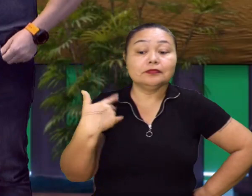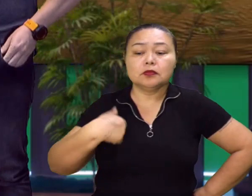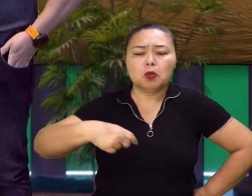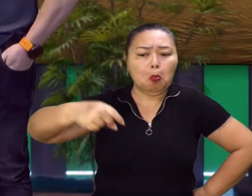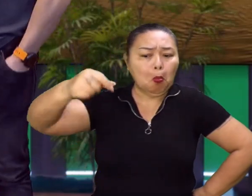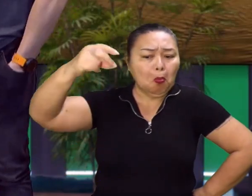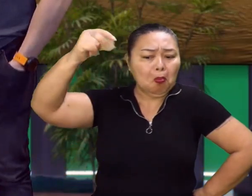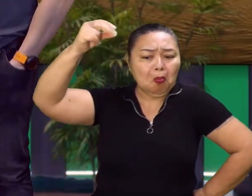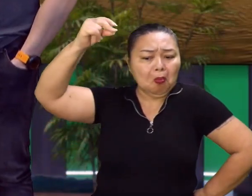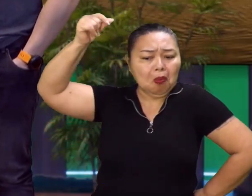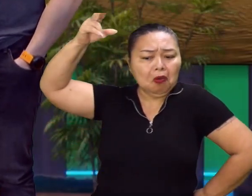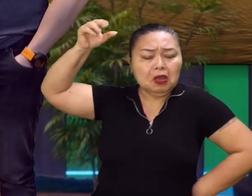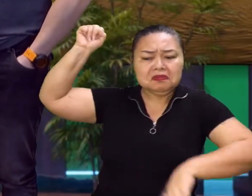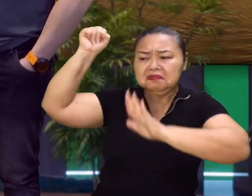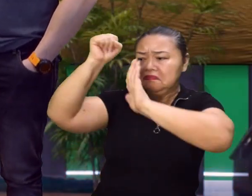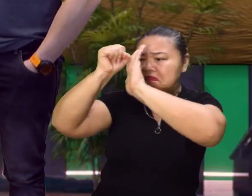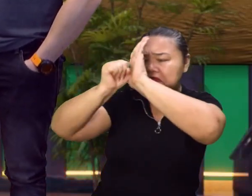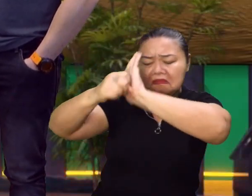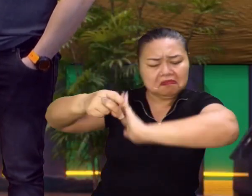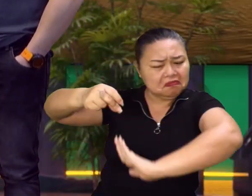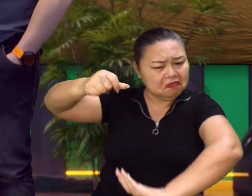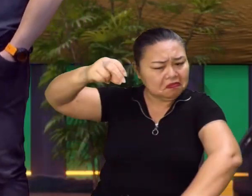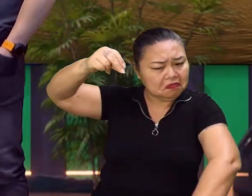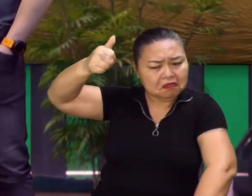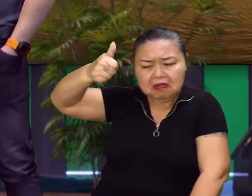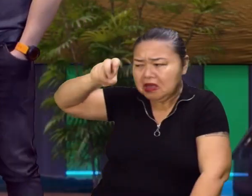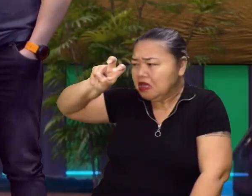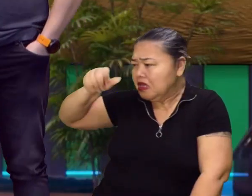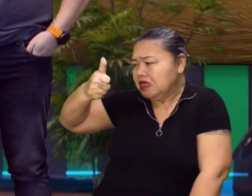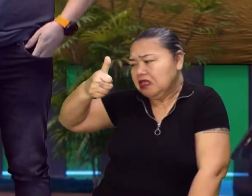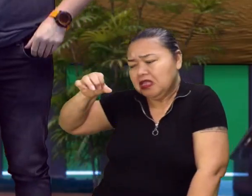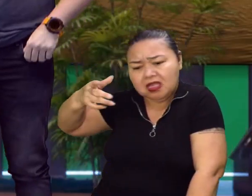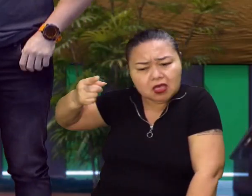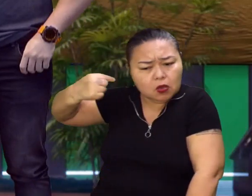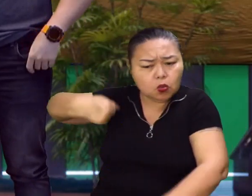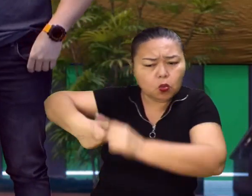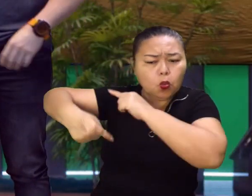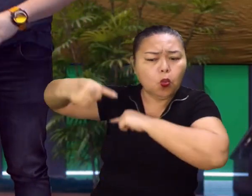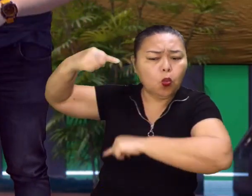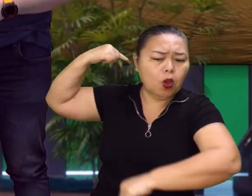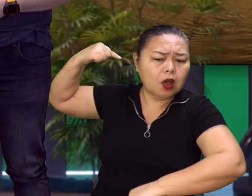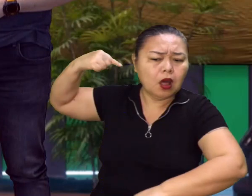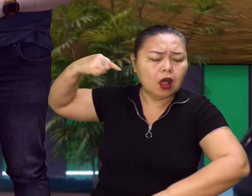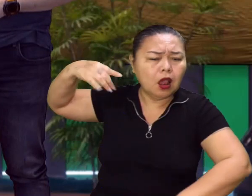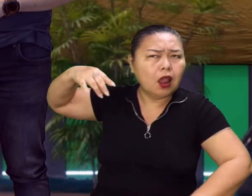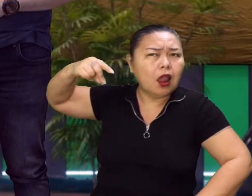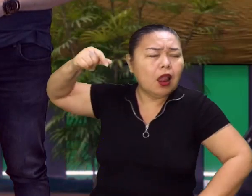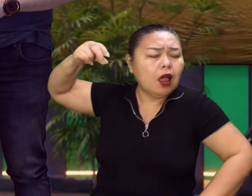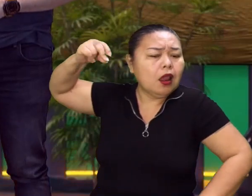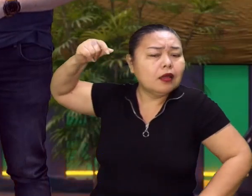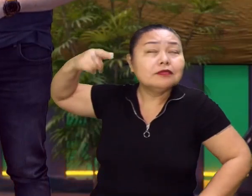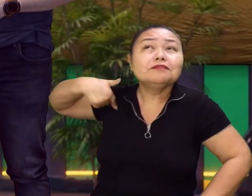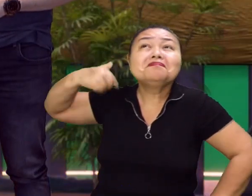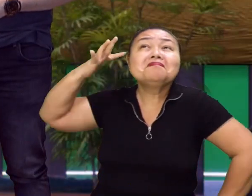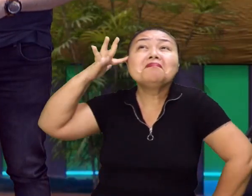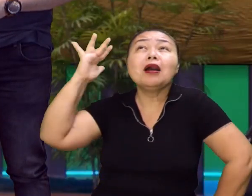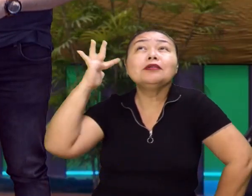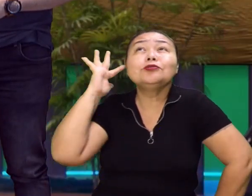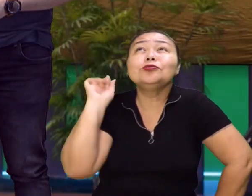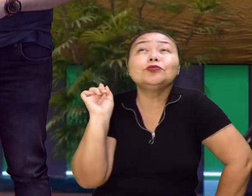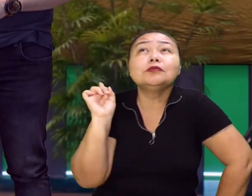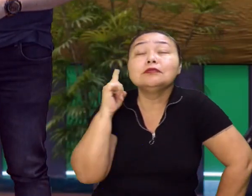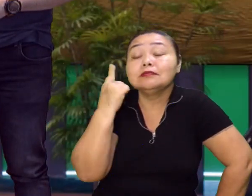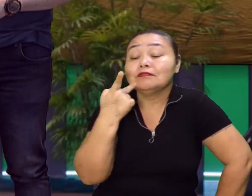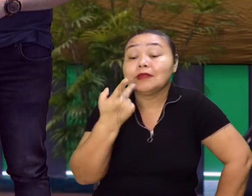muito tempo atrás, séculos e séculos. Século XV, XVI, né? Imagina, nós estamos falando de